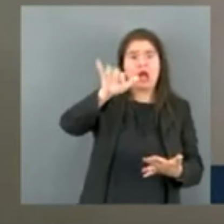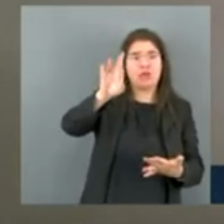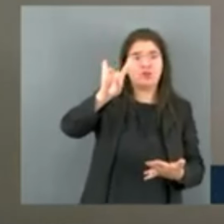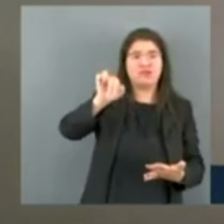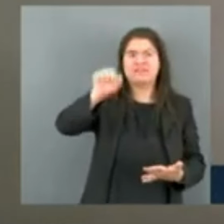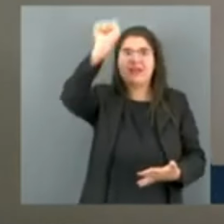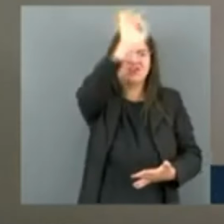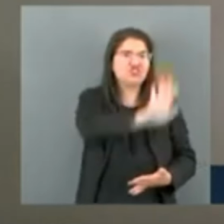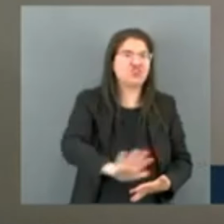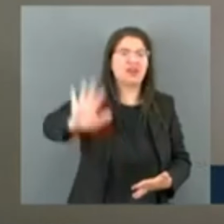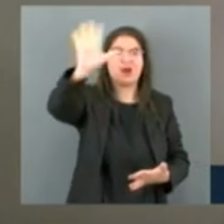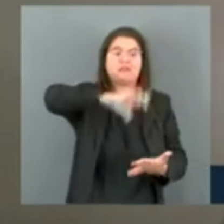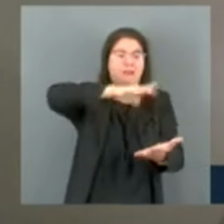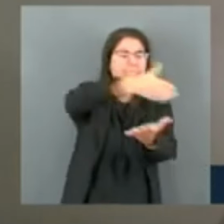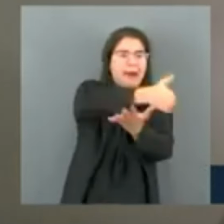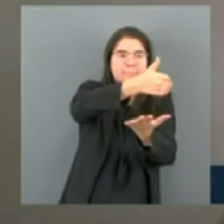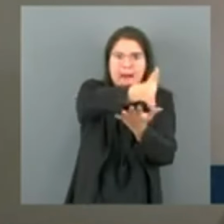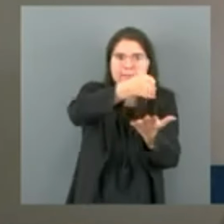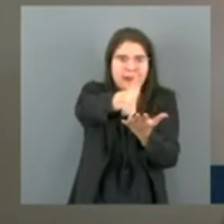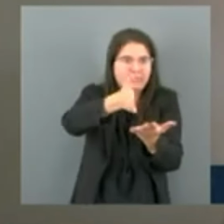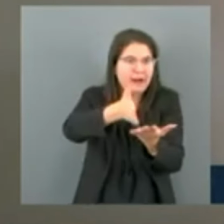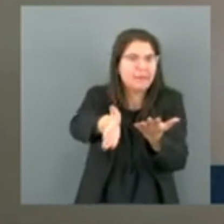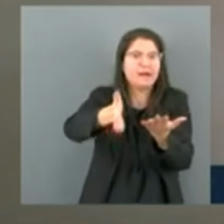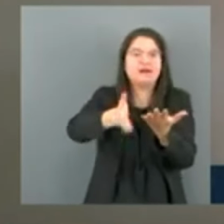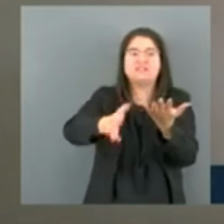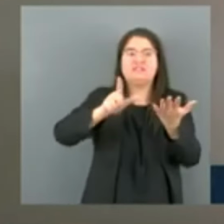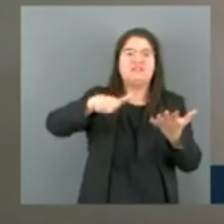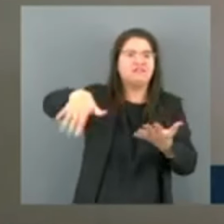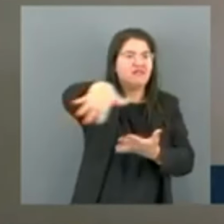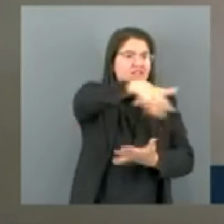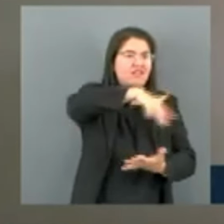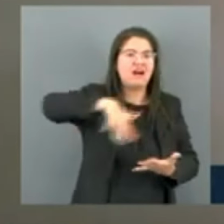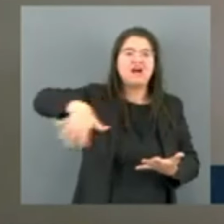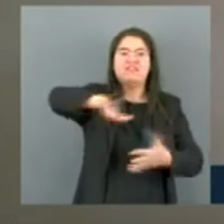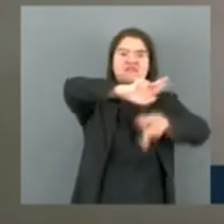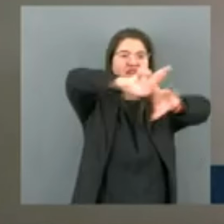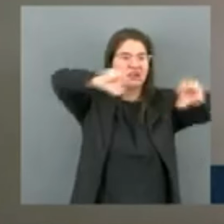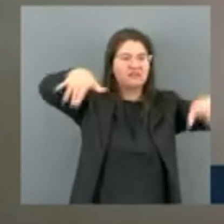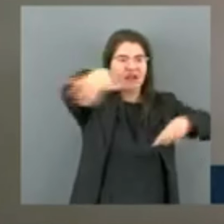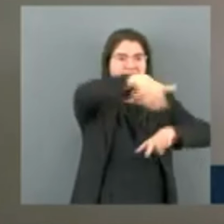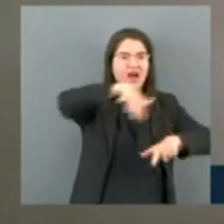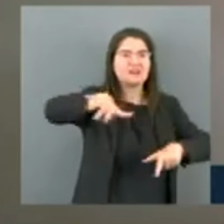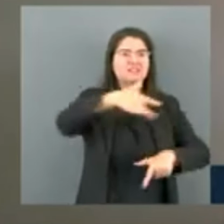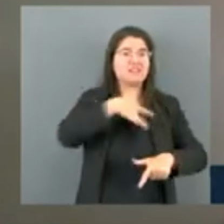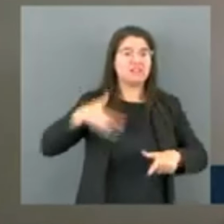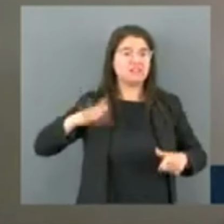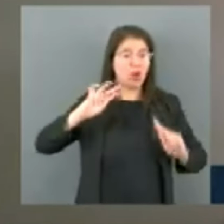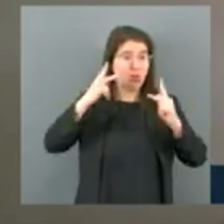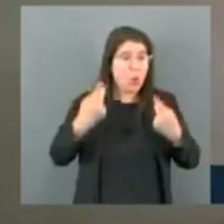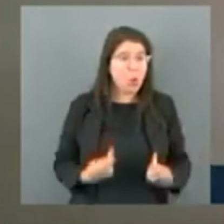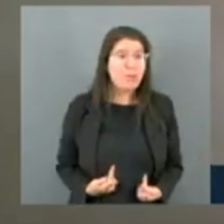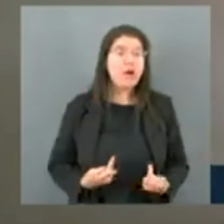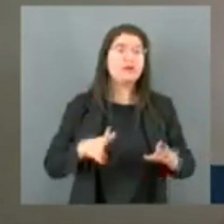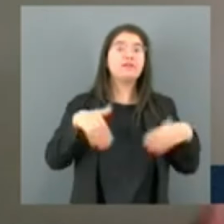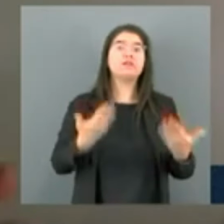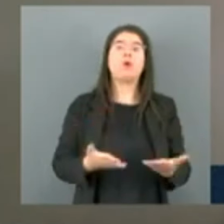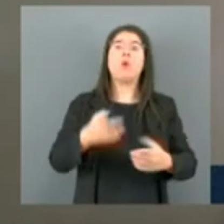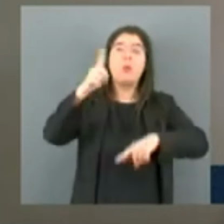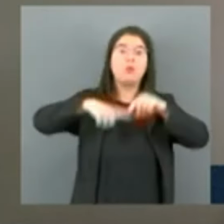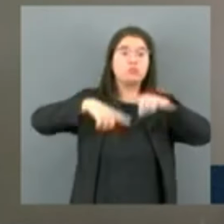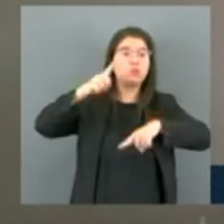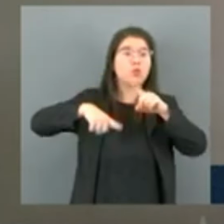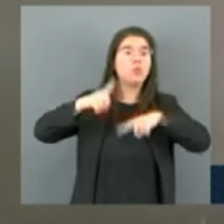atuação, ele se estende a todas as áreas de atuação da saúde humana, né, e esses recursos que